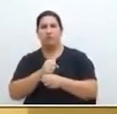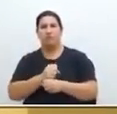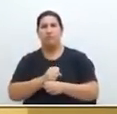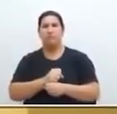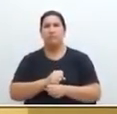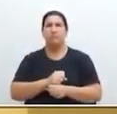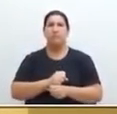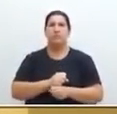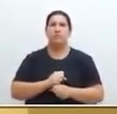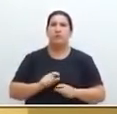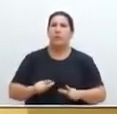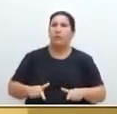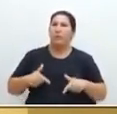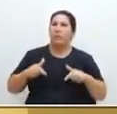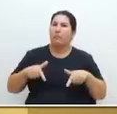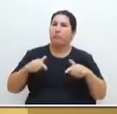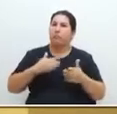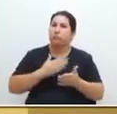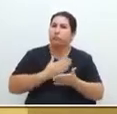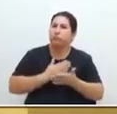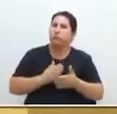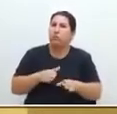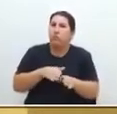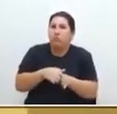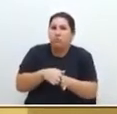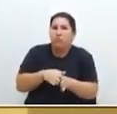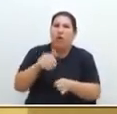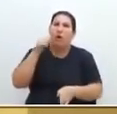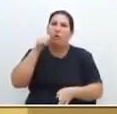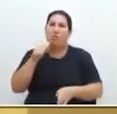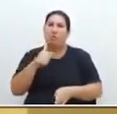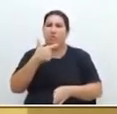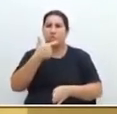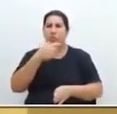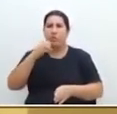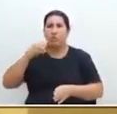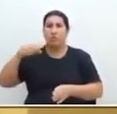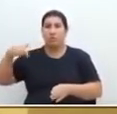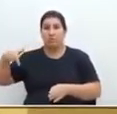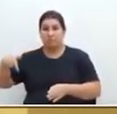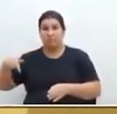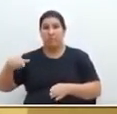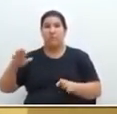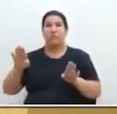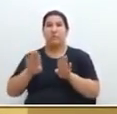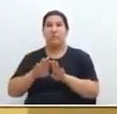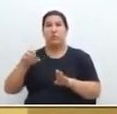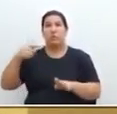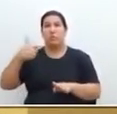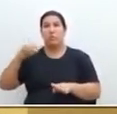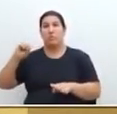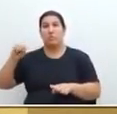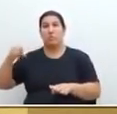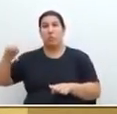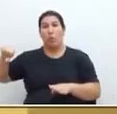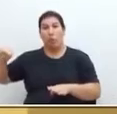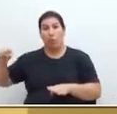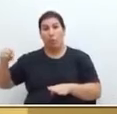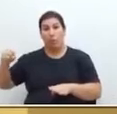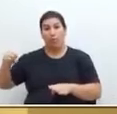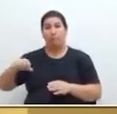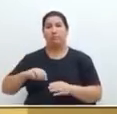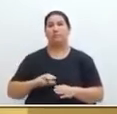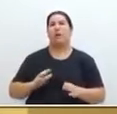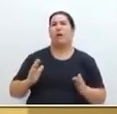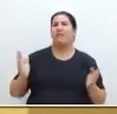me empenhei dentro do Conselho da mulher lá em 2007 2008 mas nós até hoje não